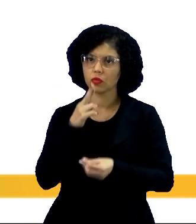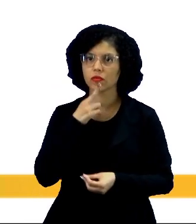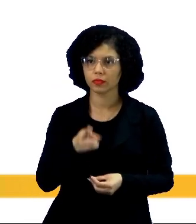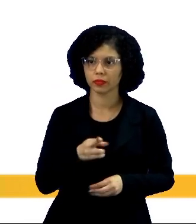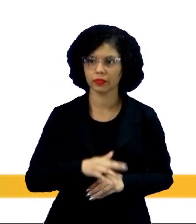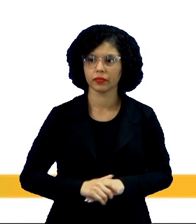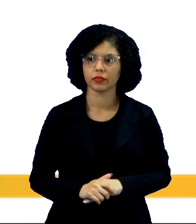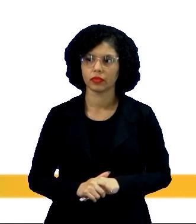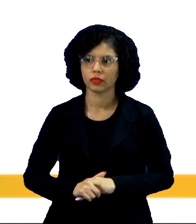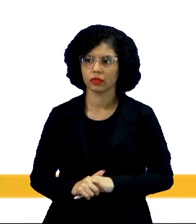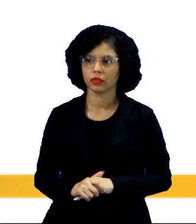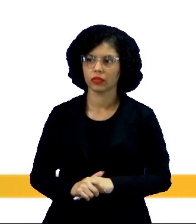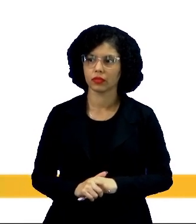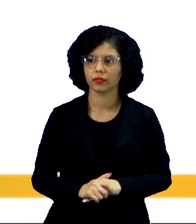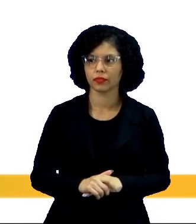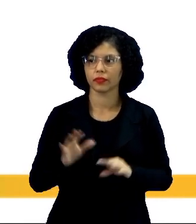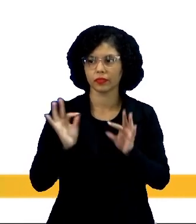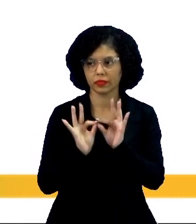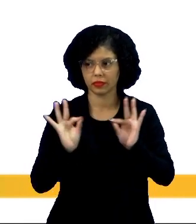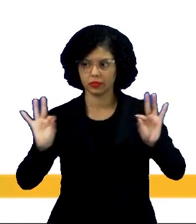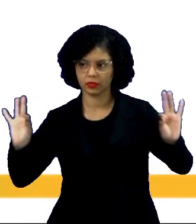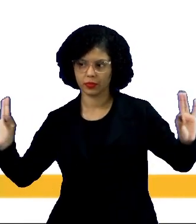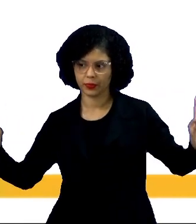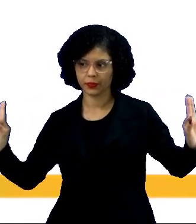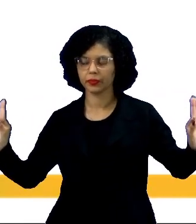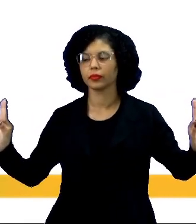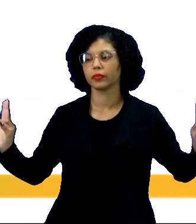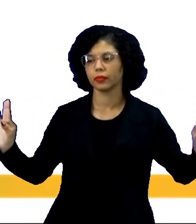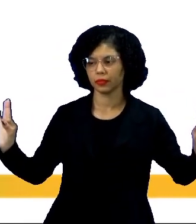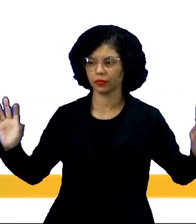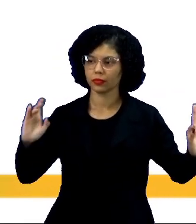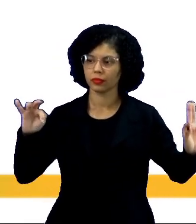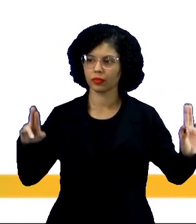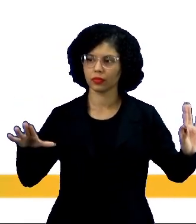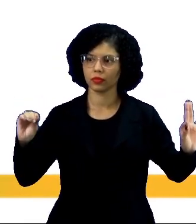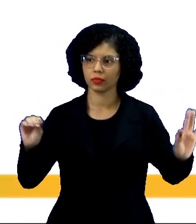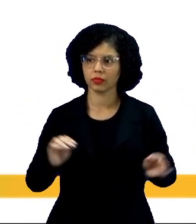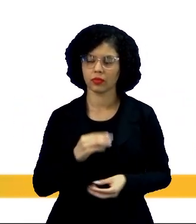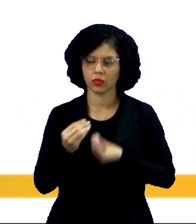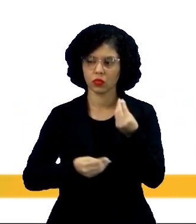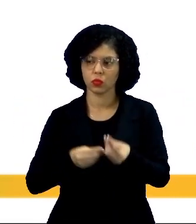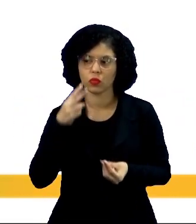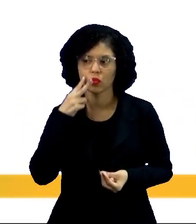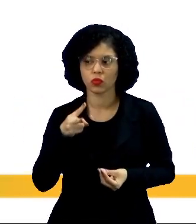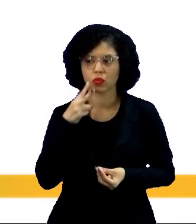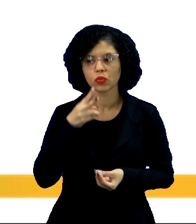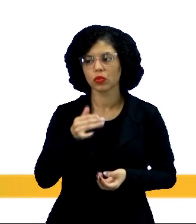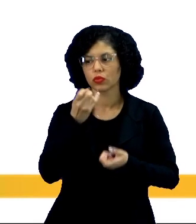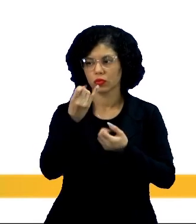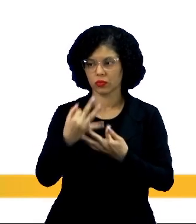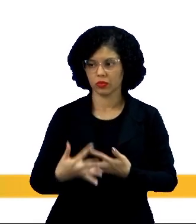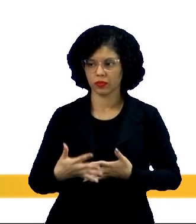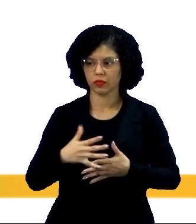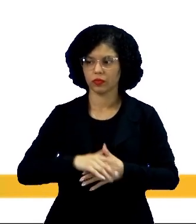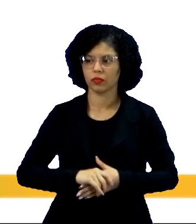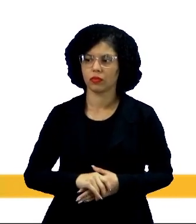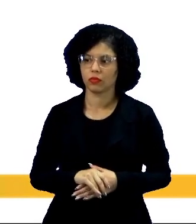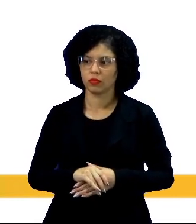calcular ele? Perímetro é a medida do comprimento de um contorno, como nós acabamos de explicar.